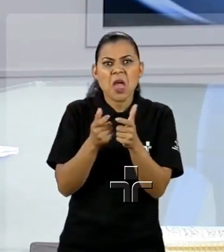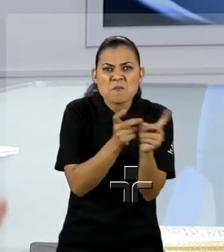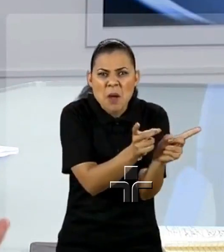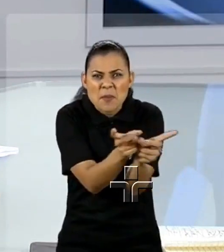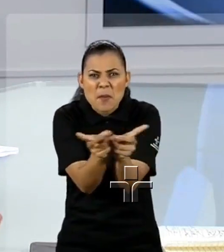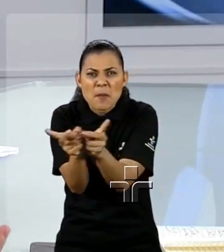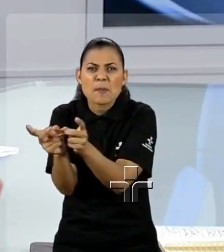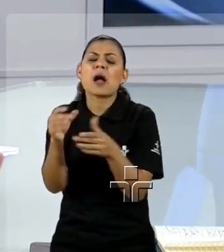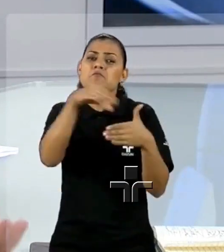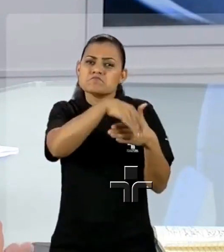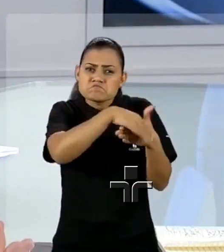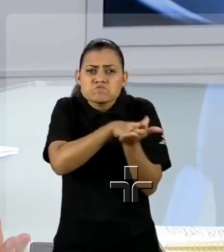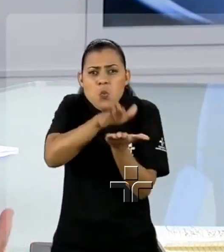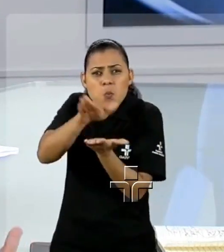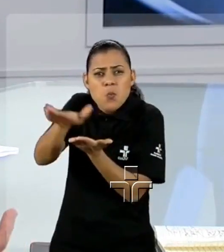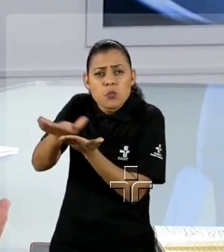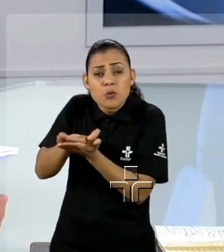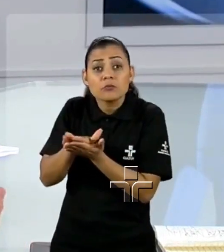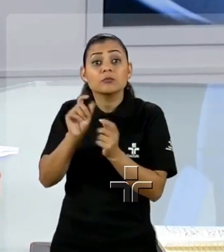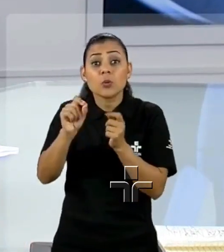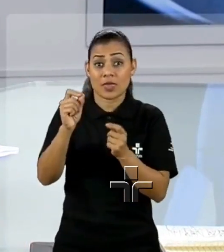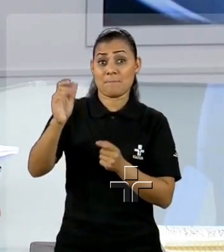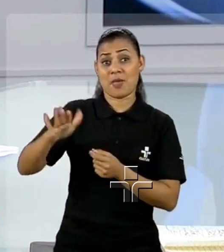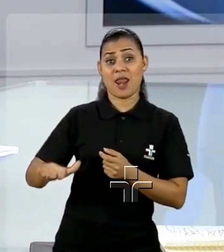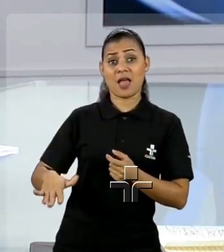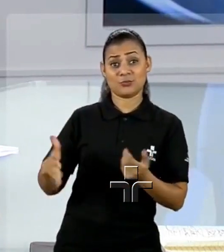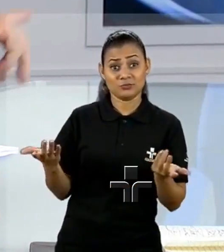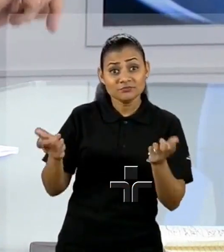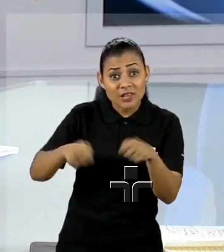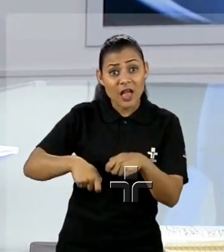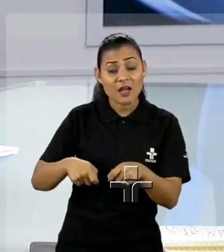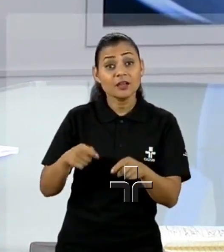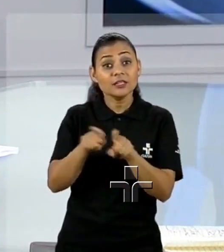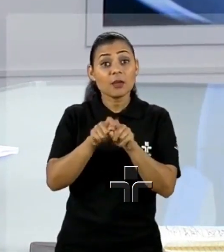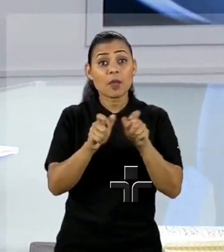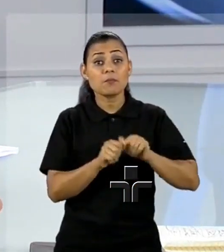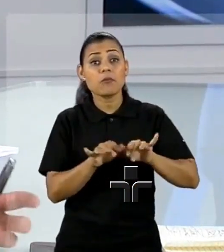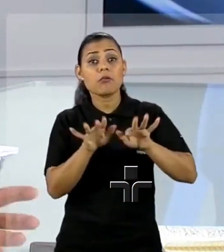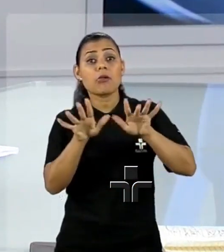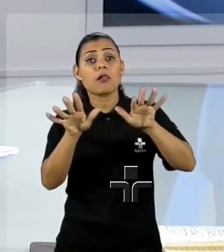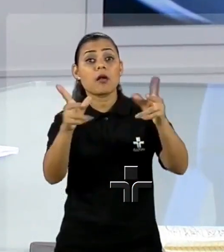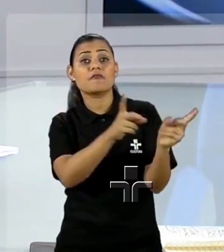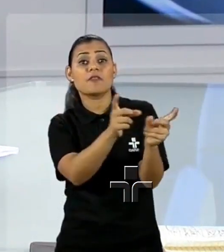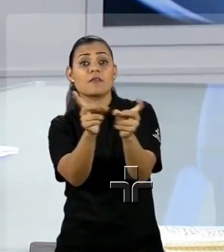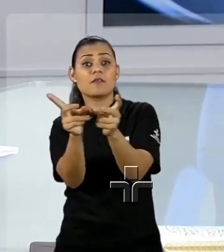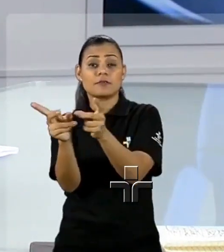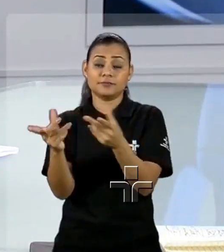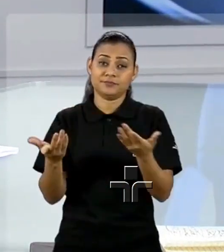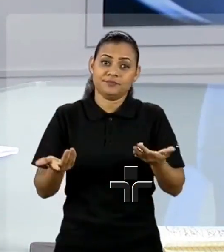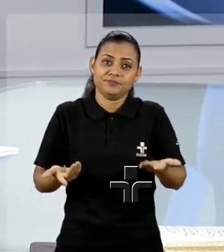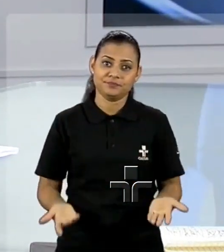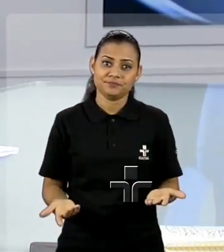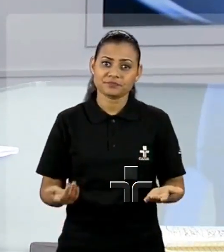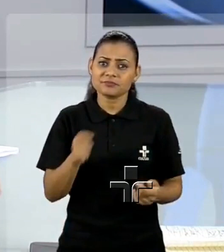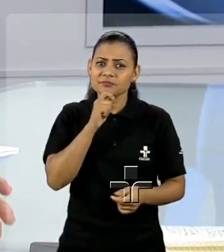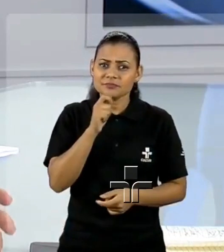quantidade, para reduzir esse preço e também propiciar uma maior distribuição, porque isso é assimétrico no país. Né? Nós estamos aqui